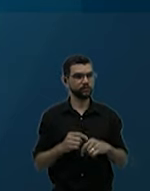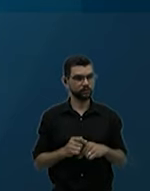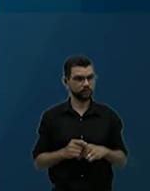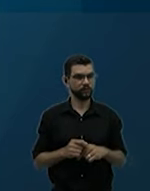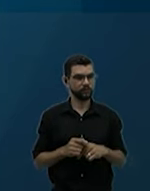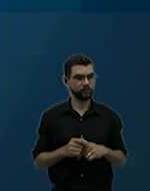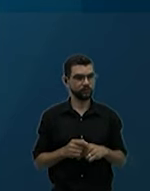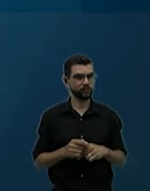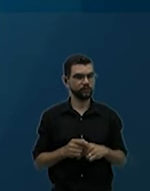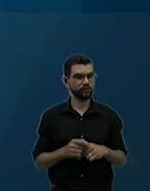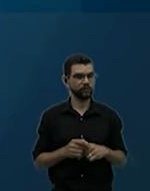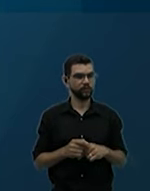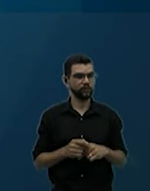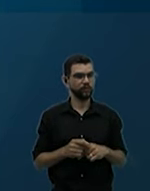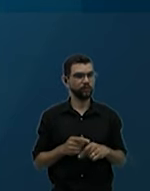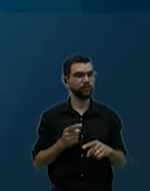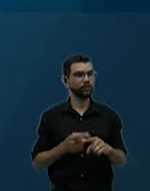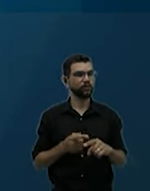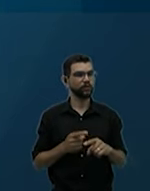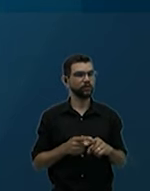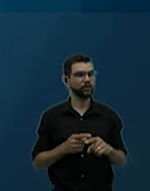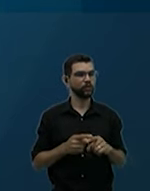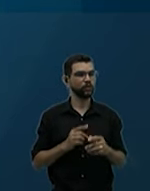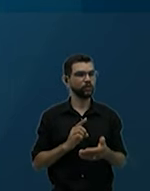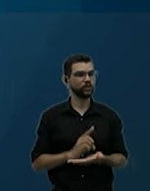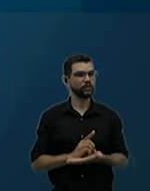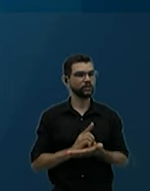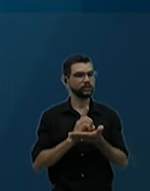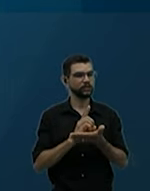o destaque deste tema.